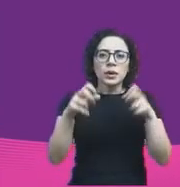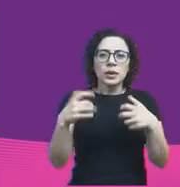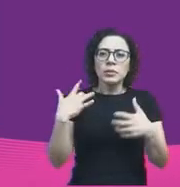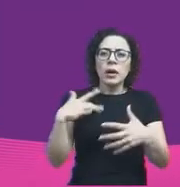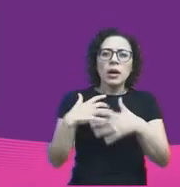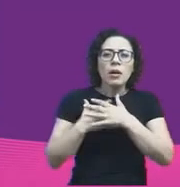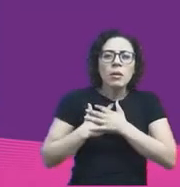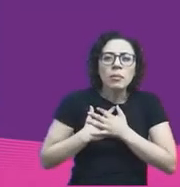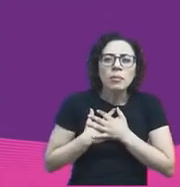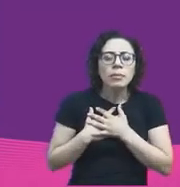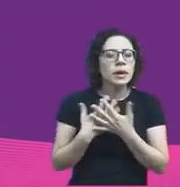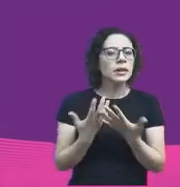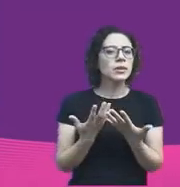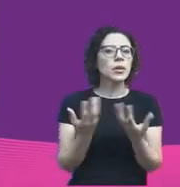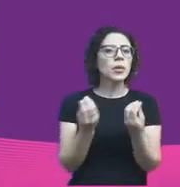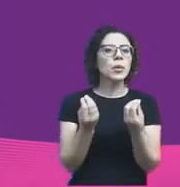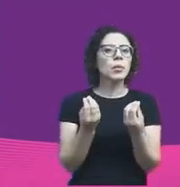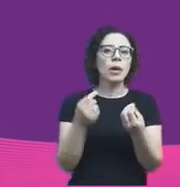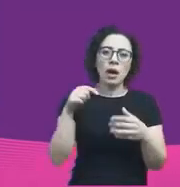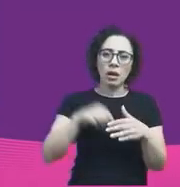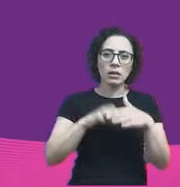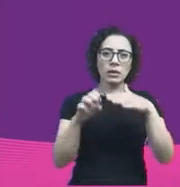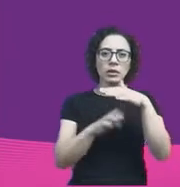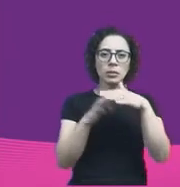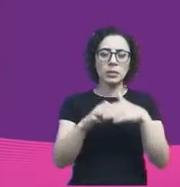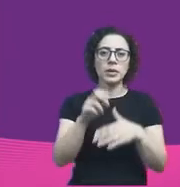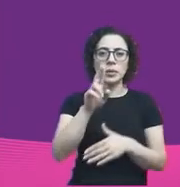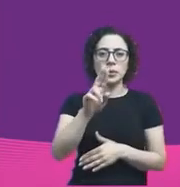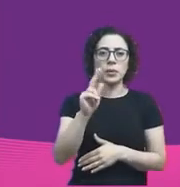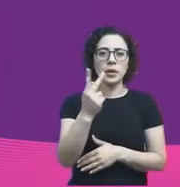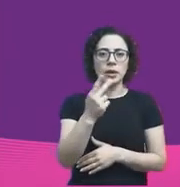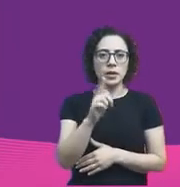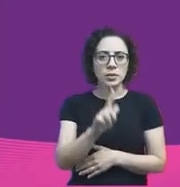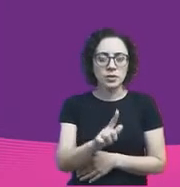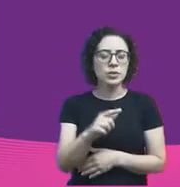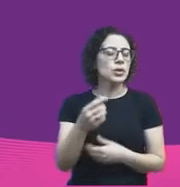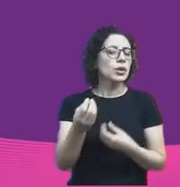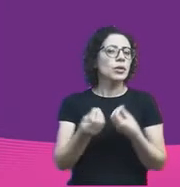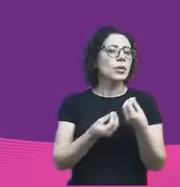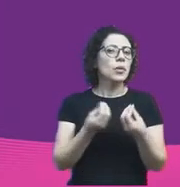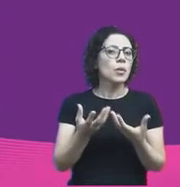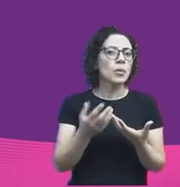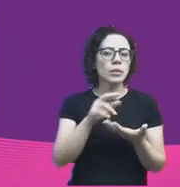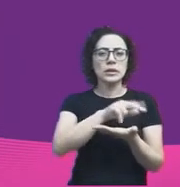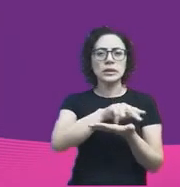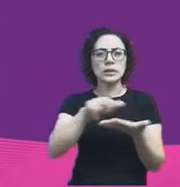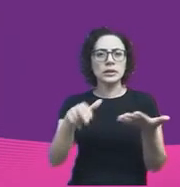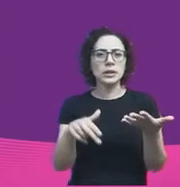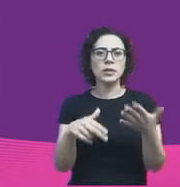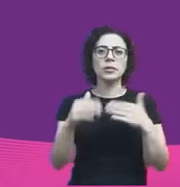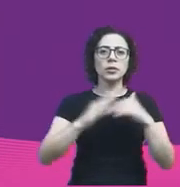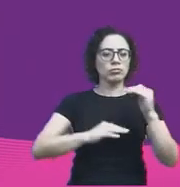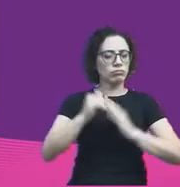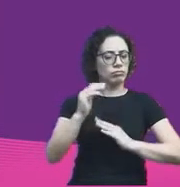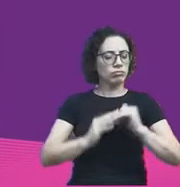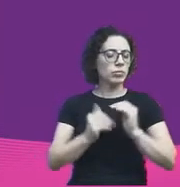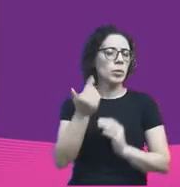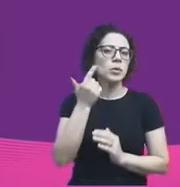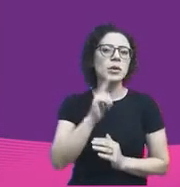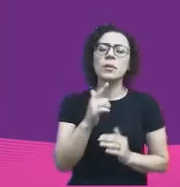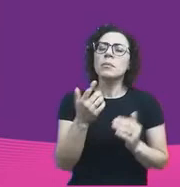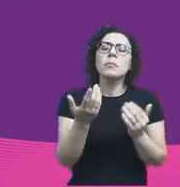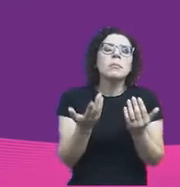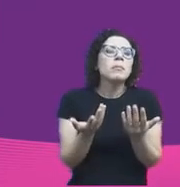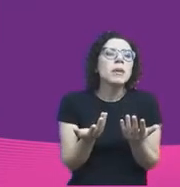empresa, da UHG, entre outros, integridade, relacionamento, inovação e performance. Aí a compaixão aqui